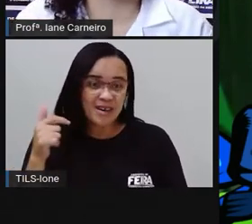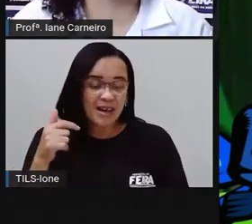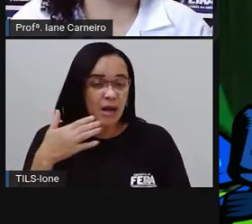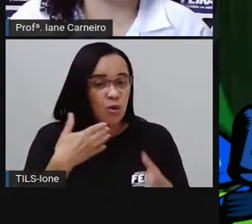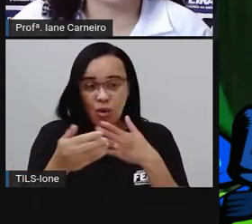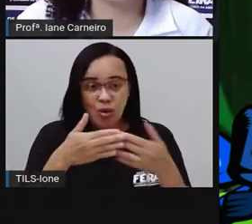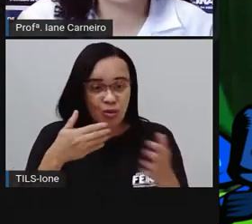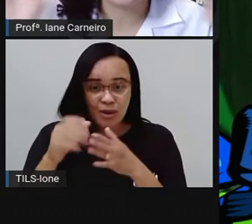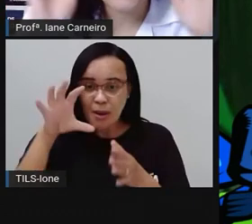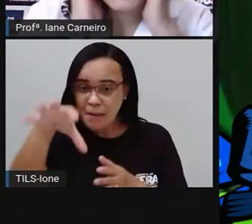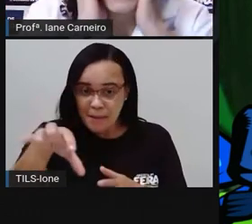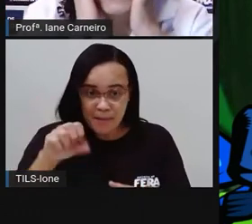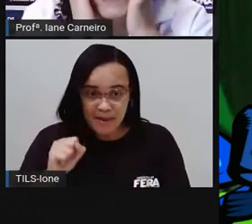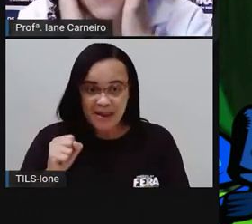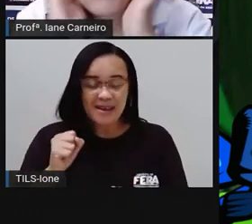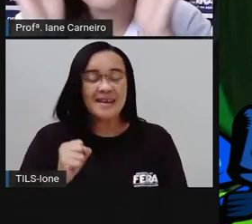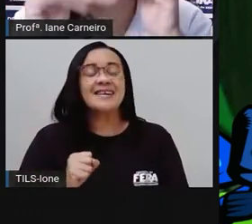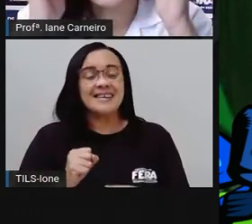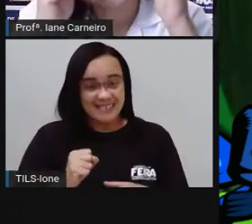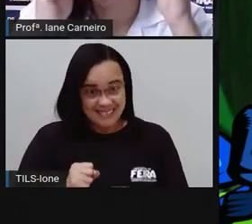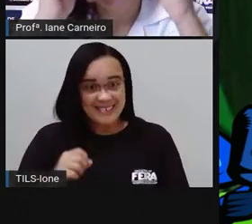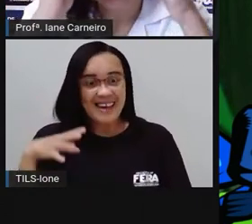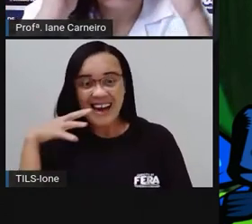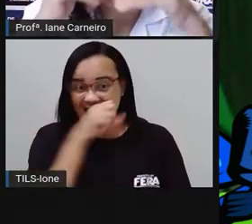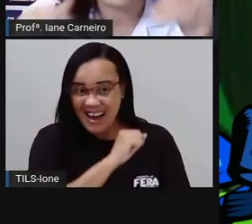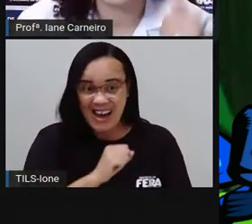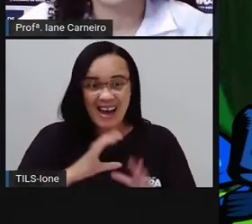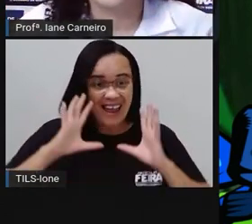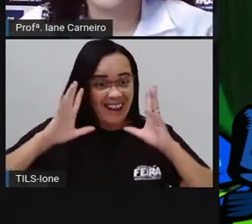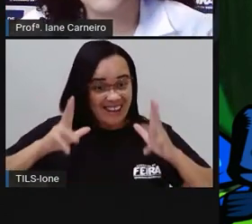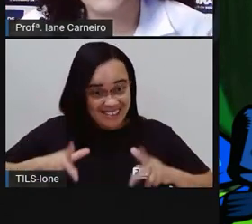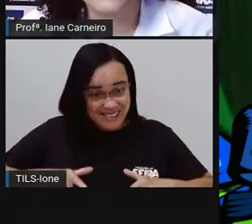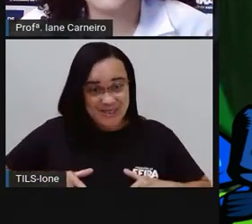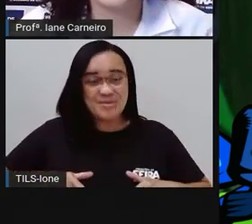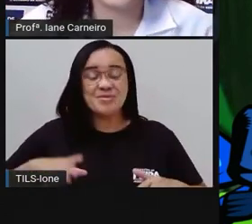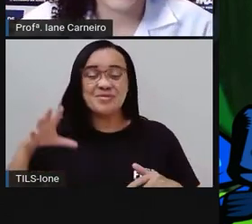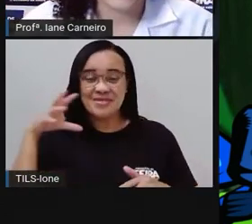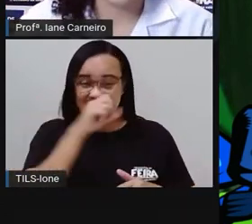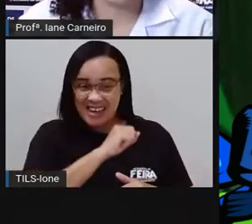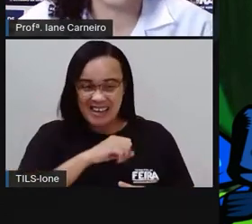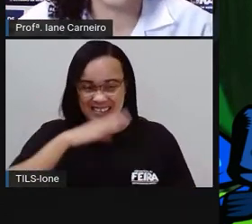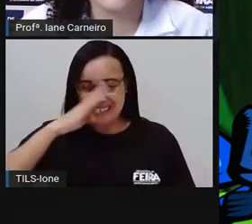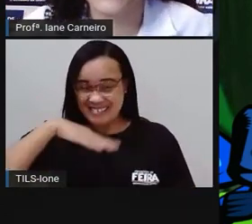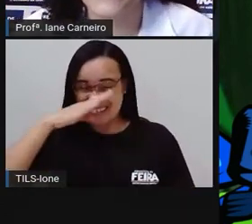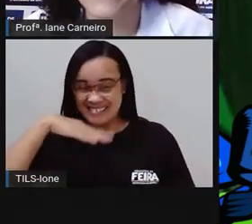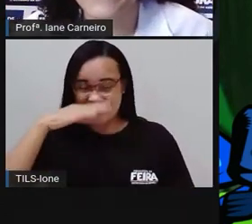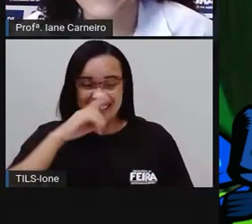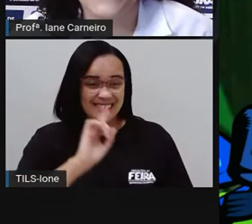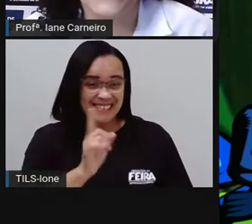encontrar. Tá bom? De preferência limpo, sem chulé. Quem aí tem chulé?